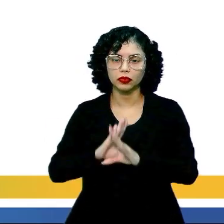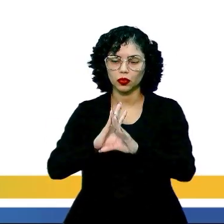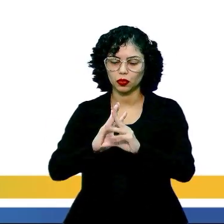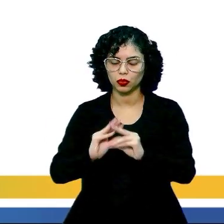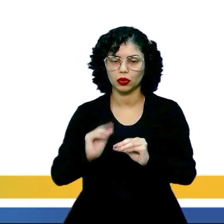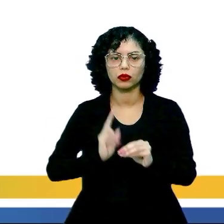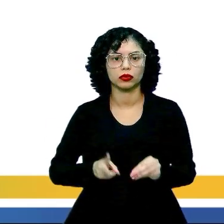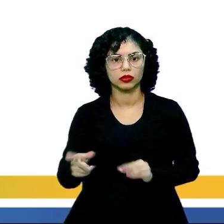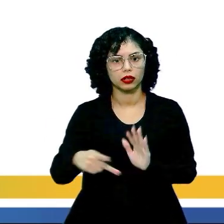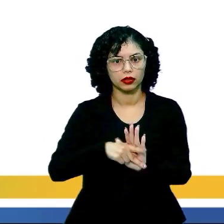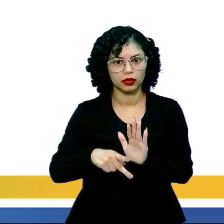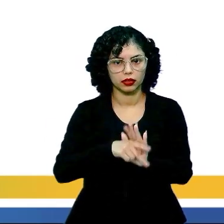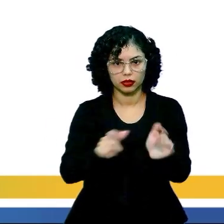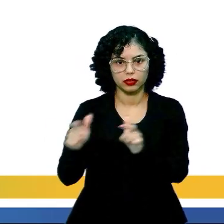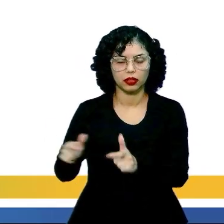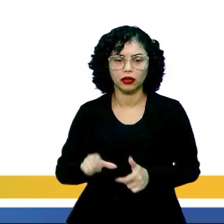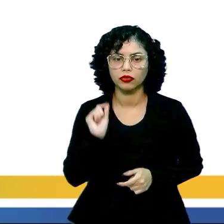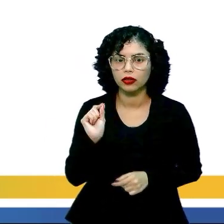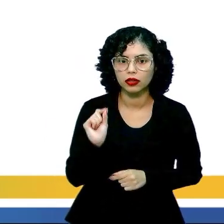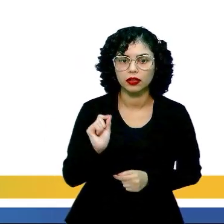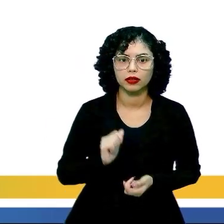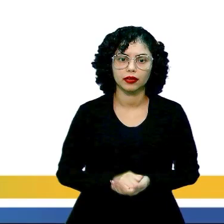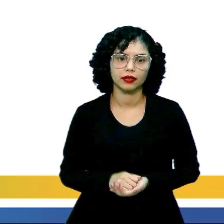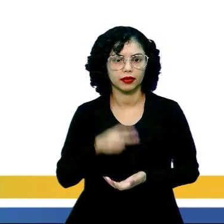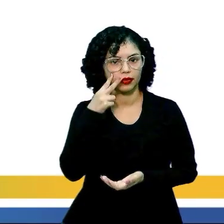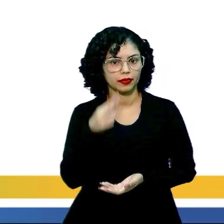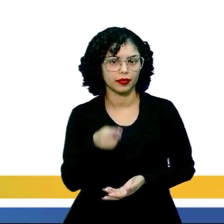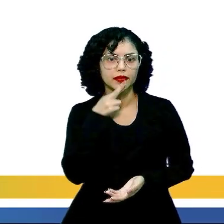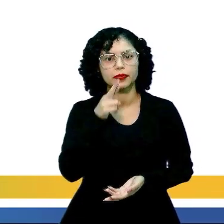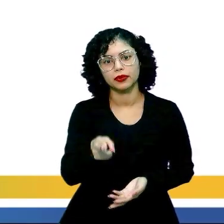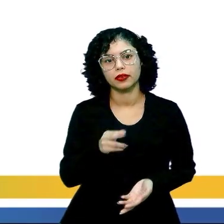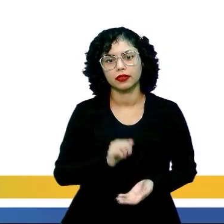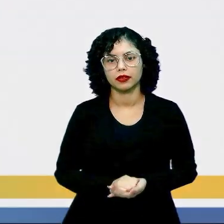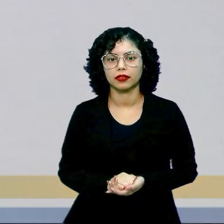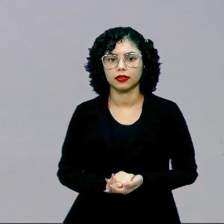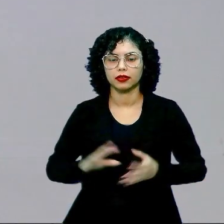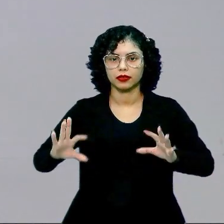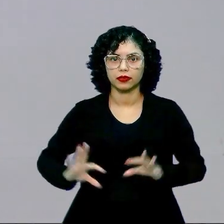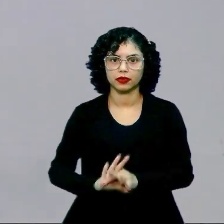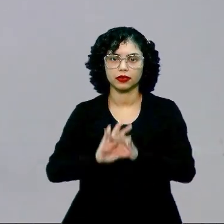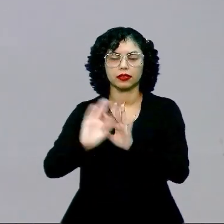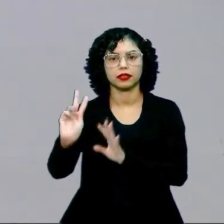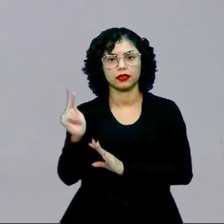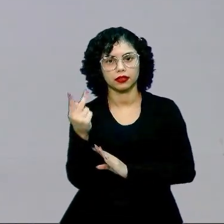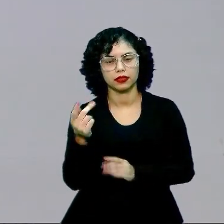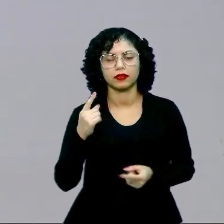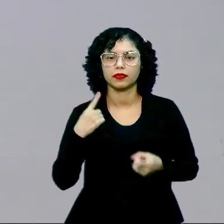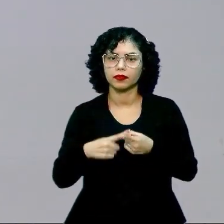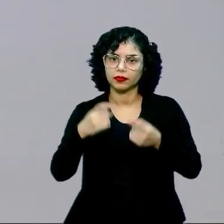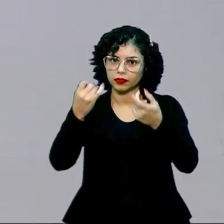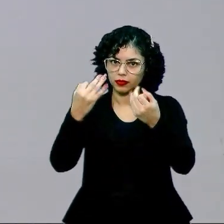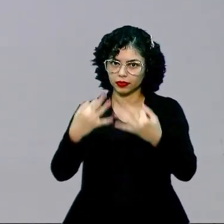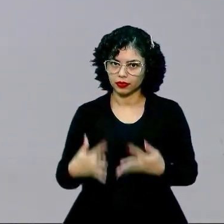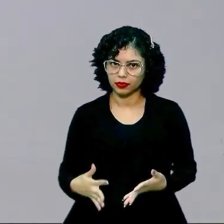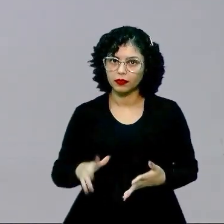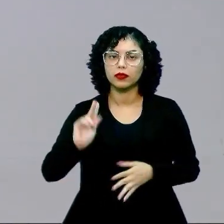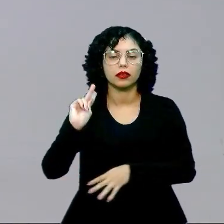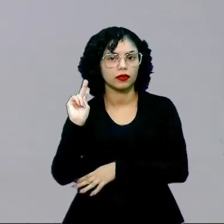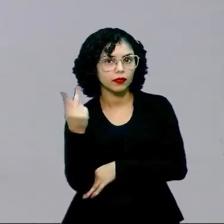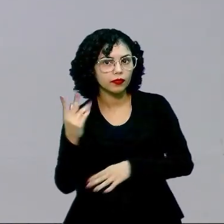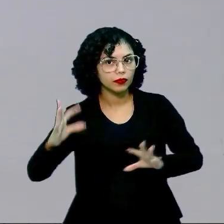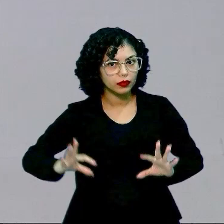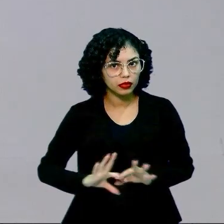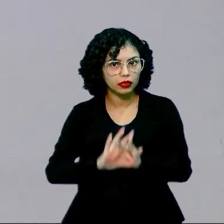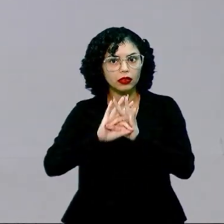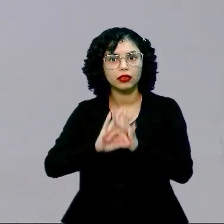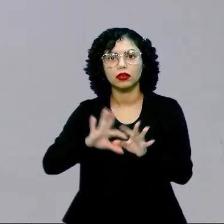umidade contida nos ambientes por meio de quê? Então, vocês já viram aí, né? Por que a ligação de hidrogênio? Porque eu expliquei. Hidrogênio